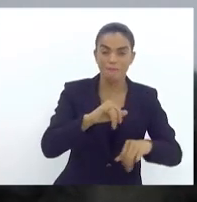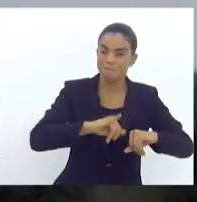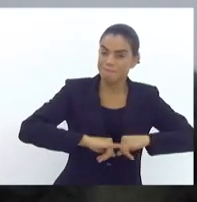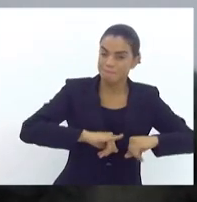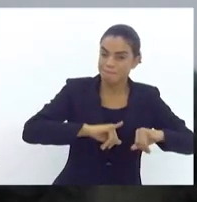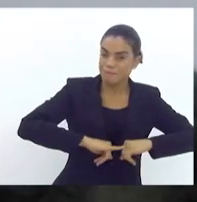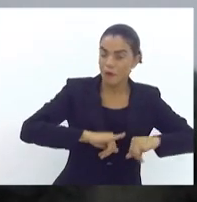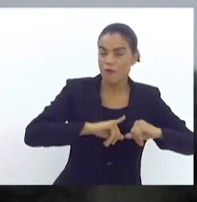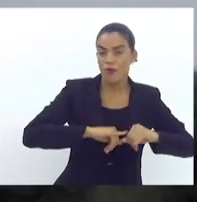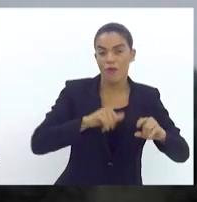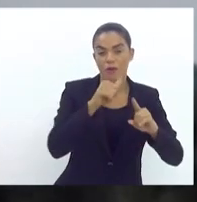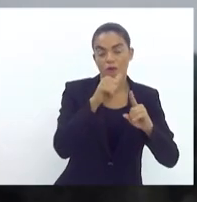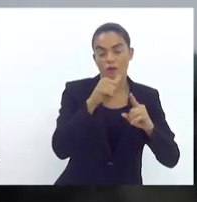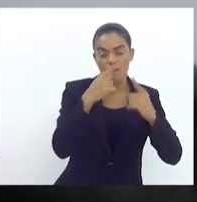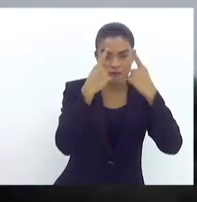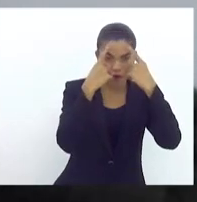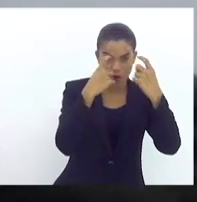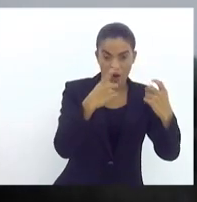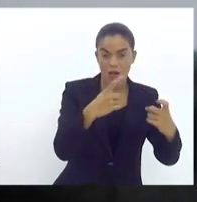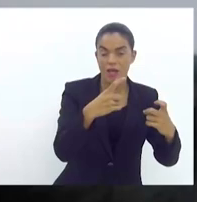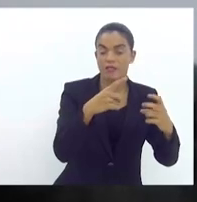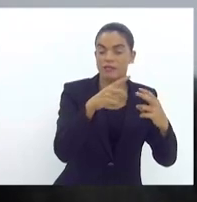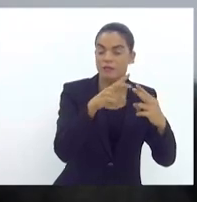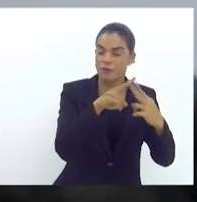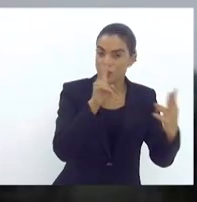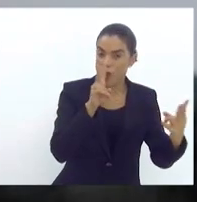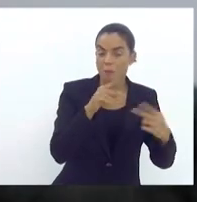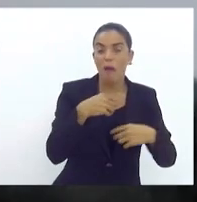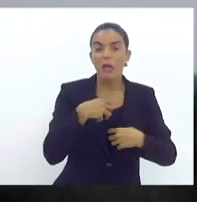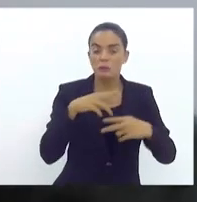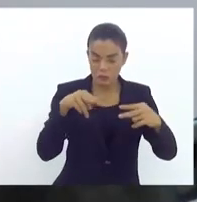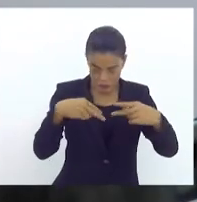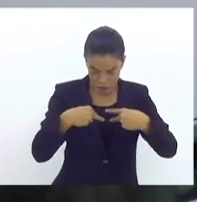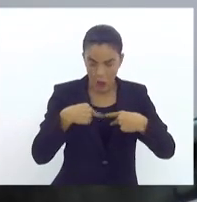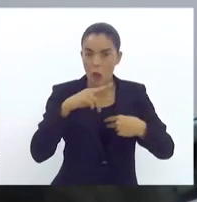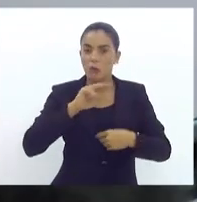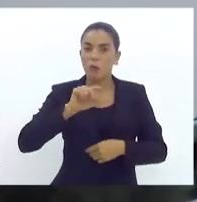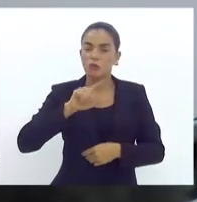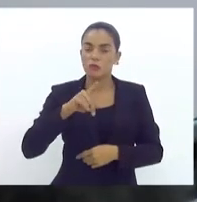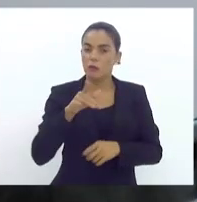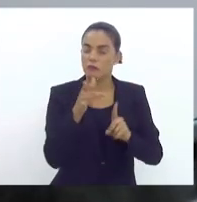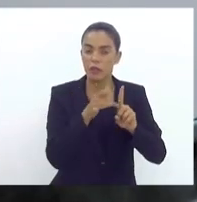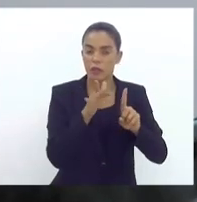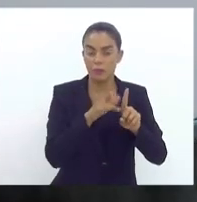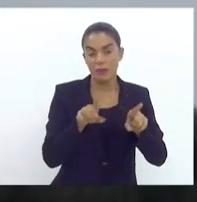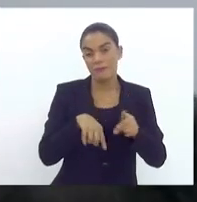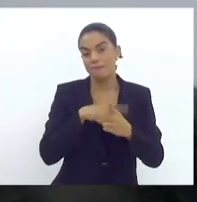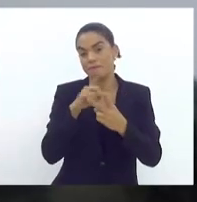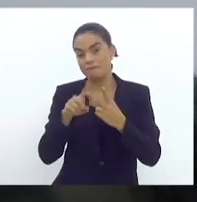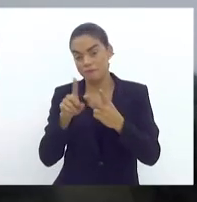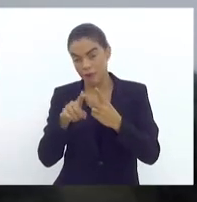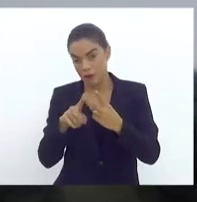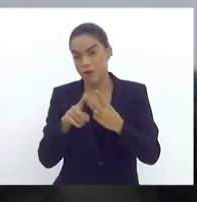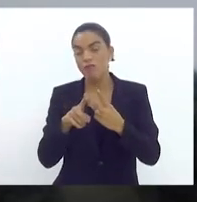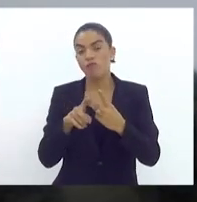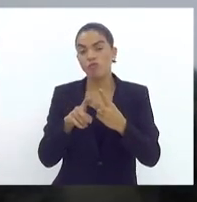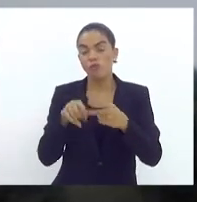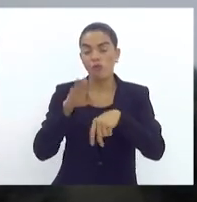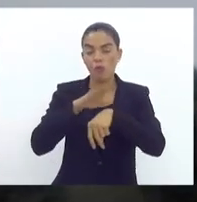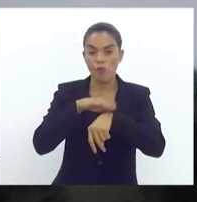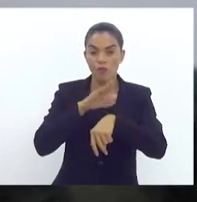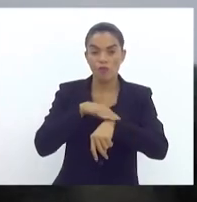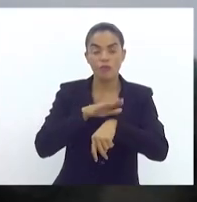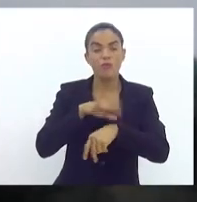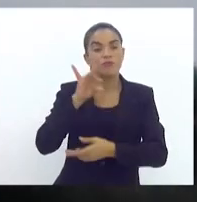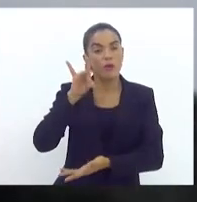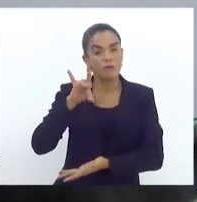e não se viu como se eu colocou como uma vítima de um ato de violência e um segundo momento que isso foi